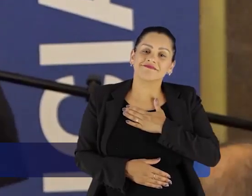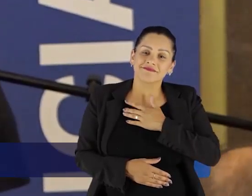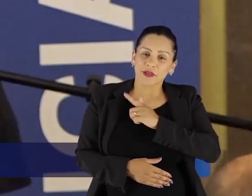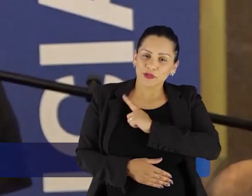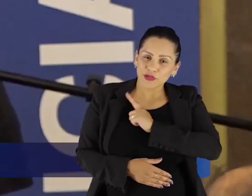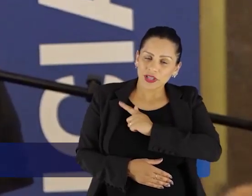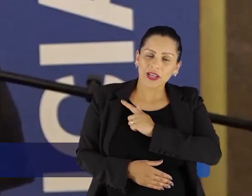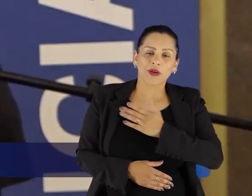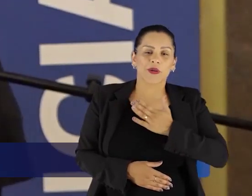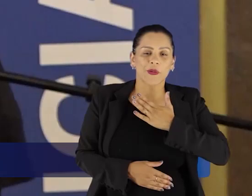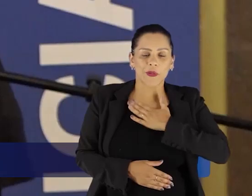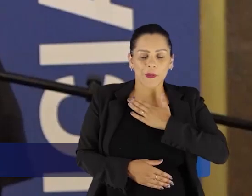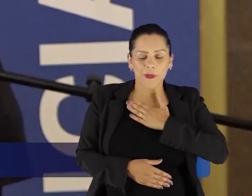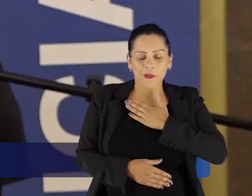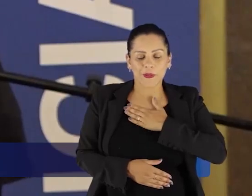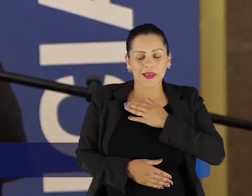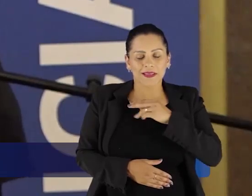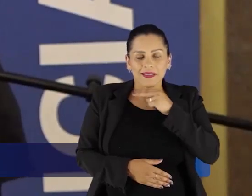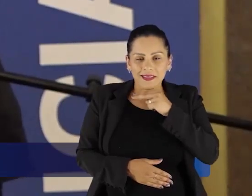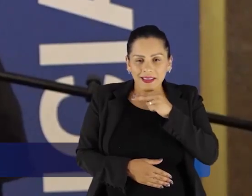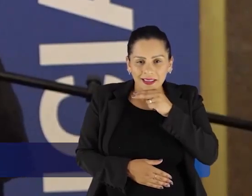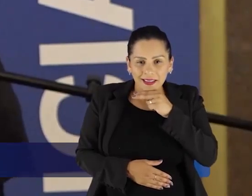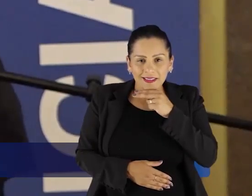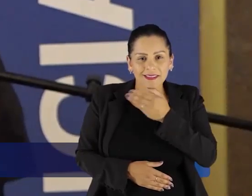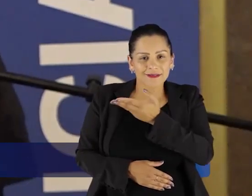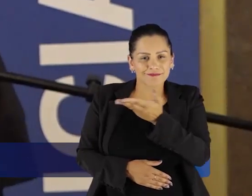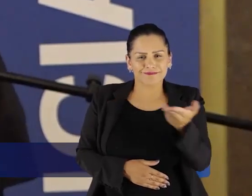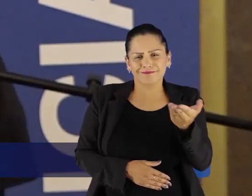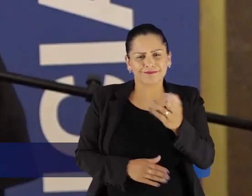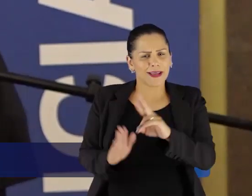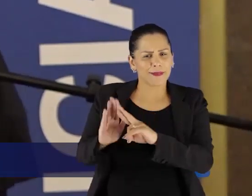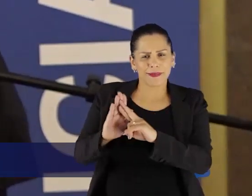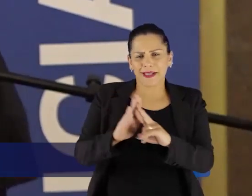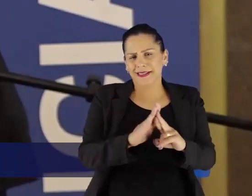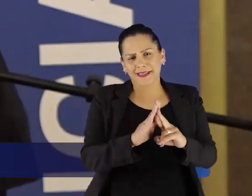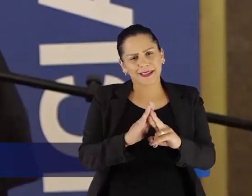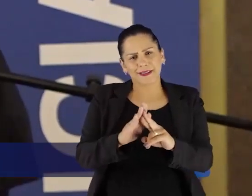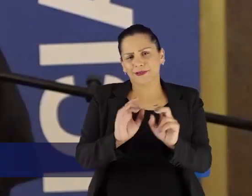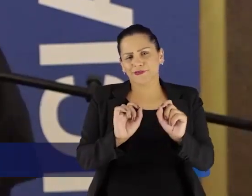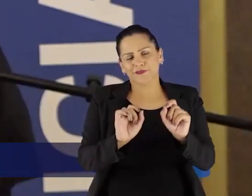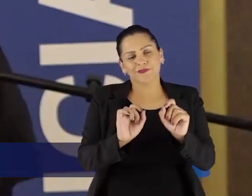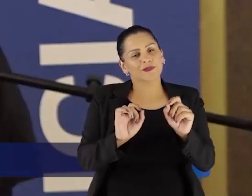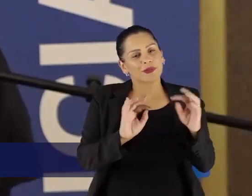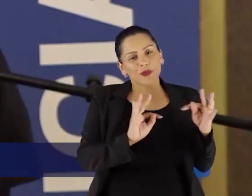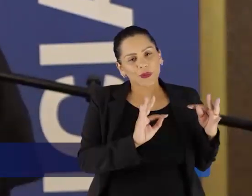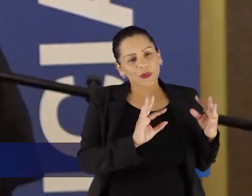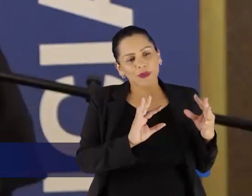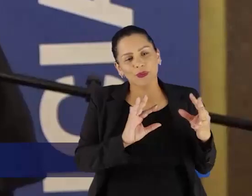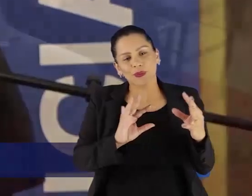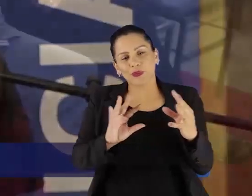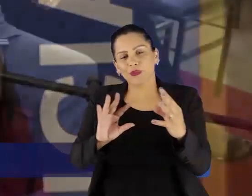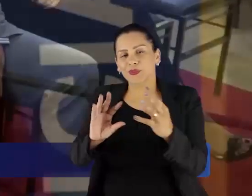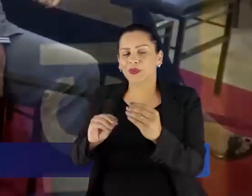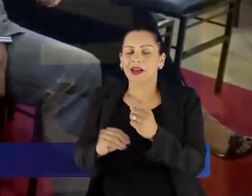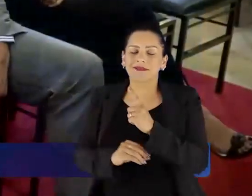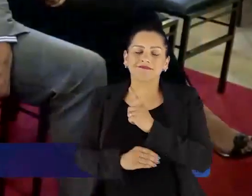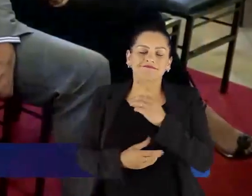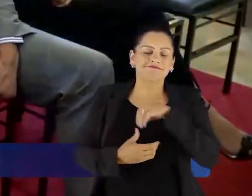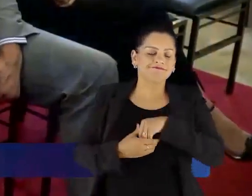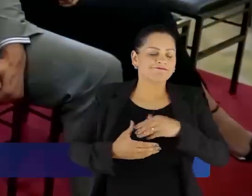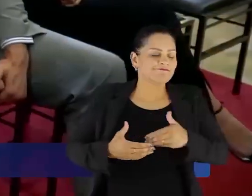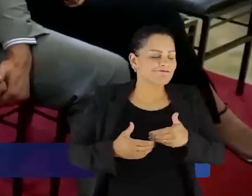minhas netas E aí ambos representam todos e tudo que há de melhor